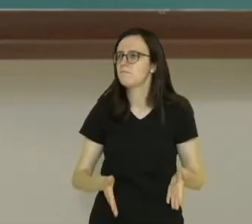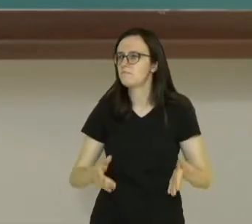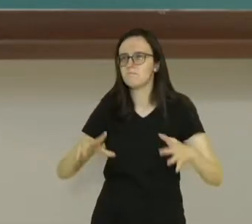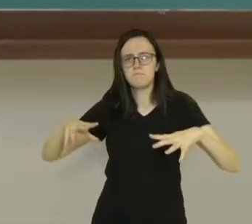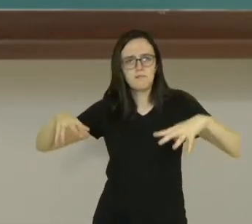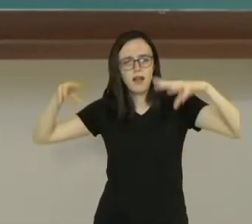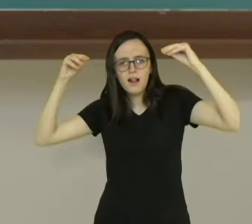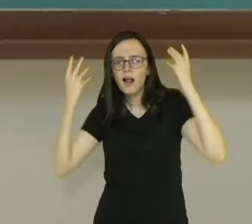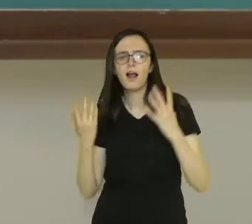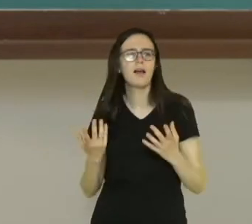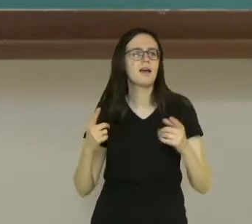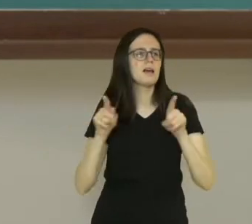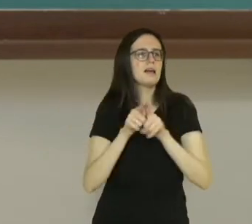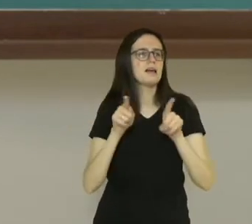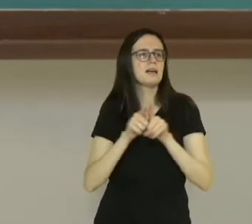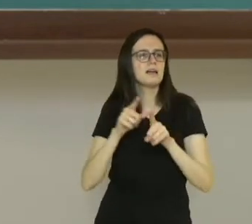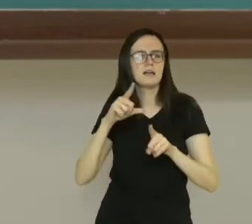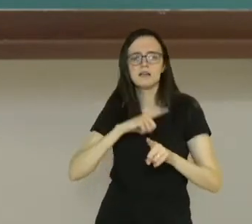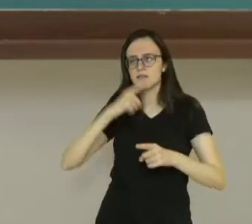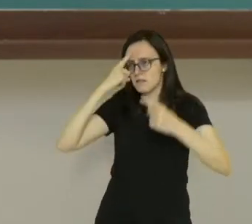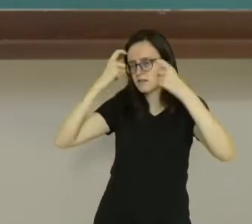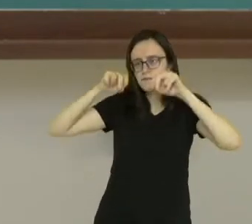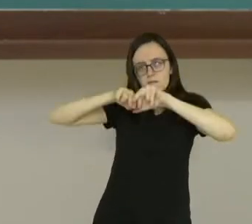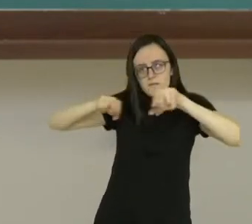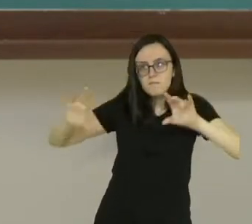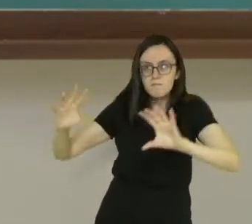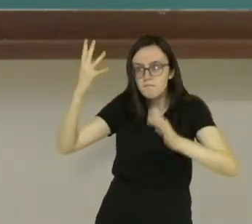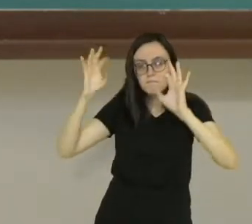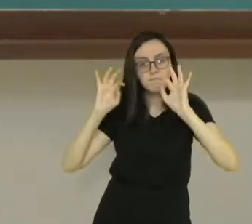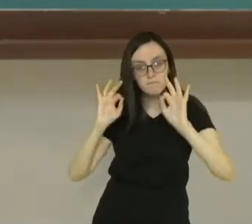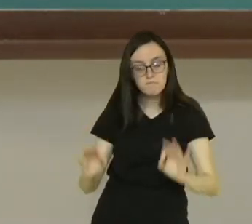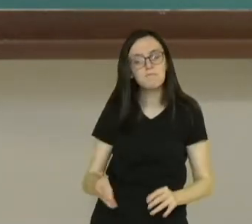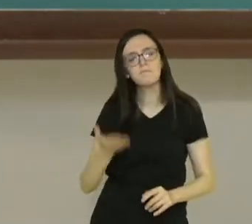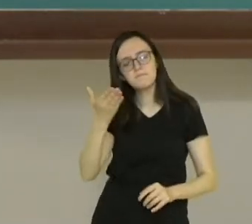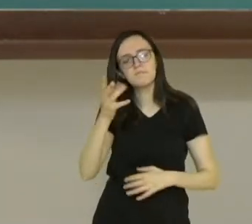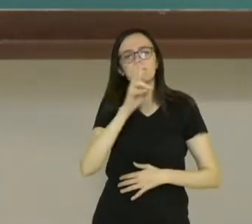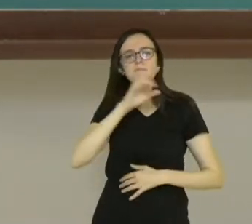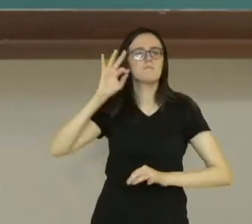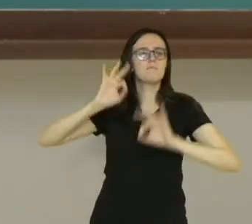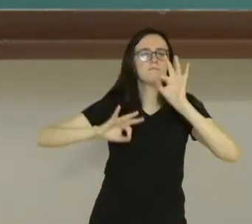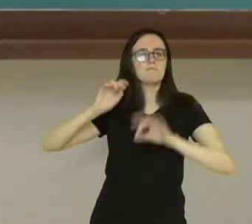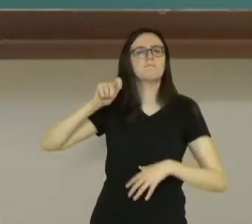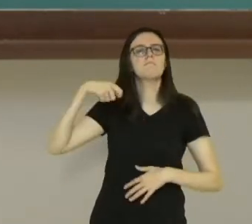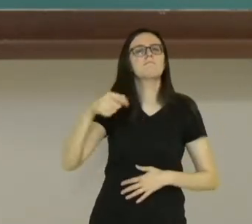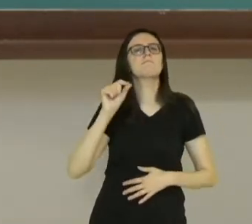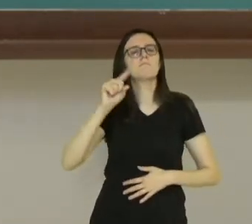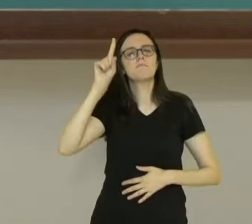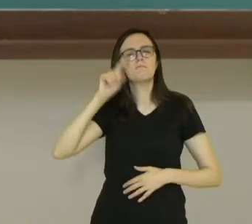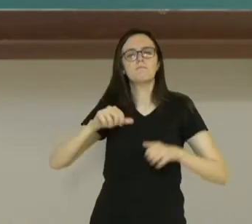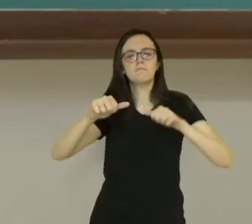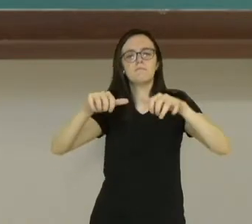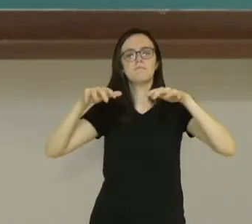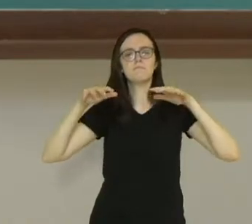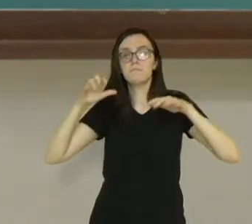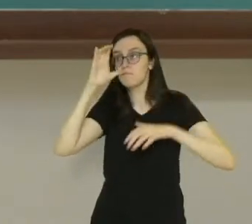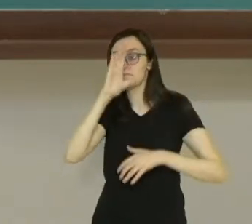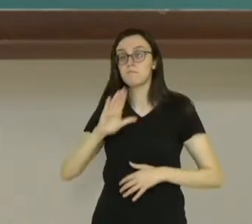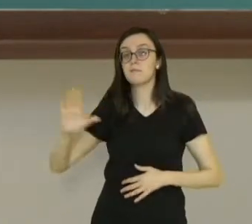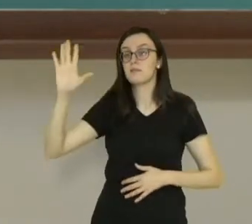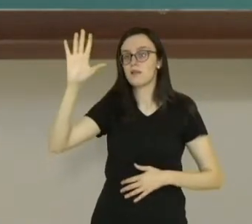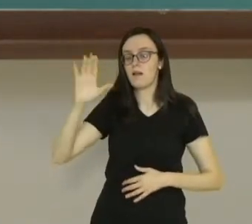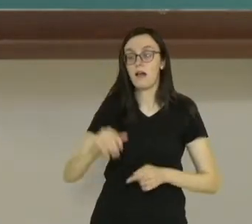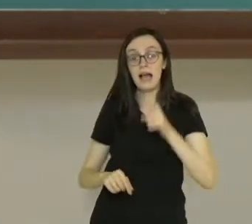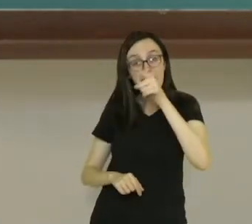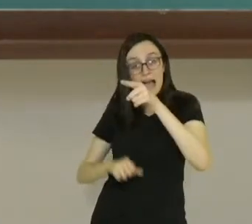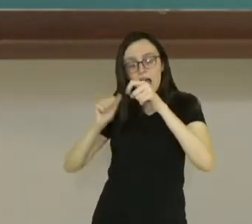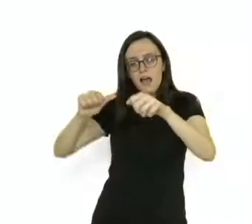palácio, fazem, né, ali as suas ideias acontecerem e eles vão formular a chamada Assembleia Nacional. É